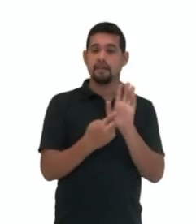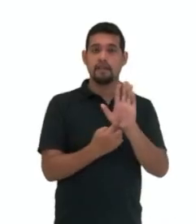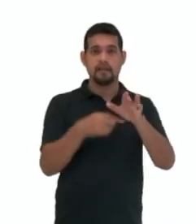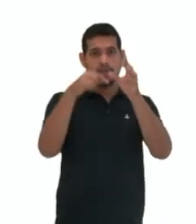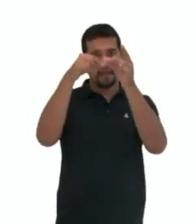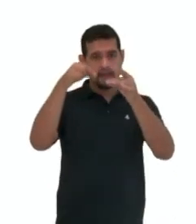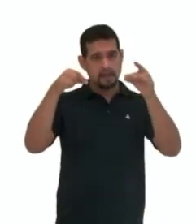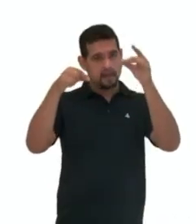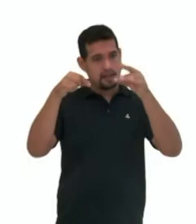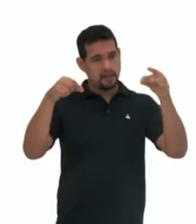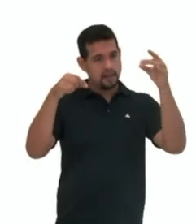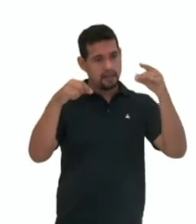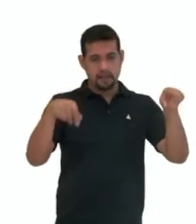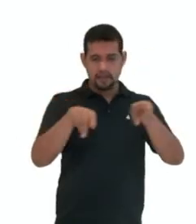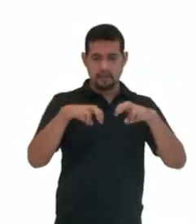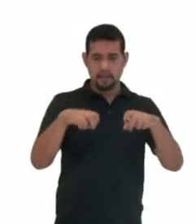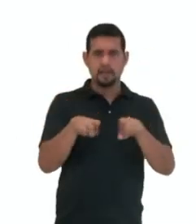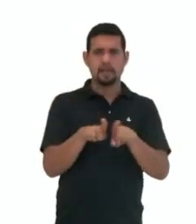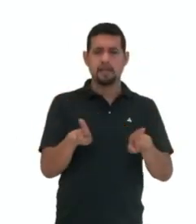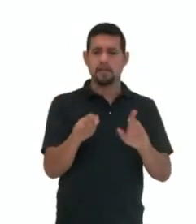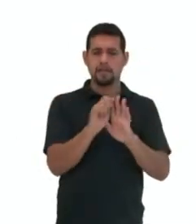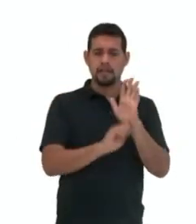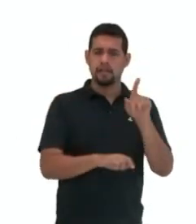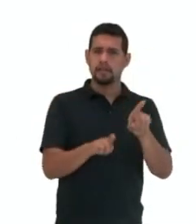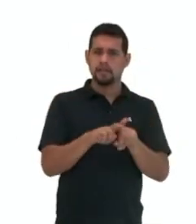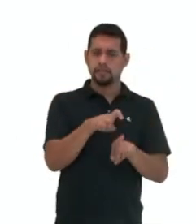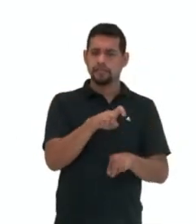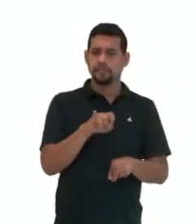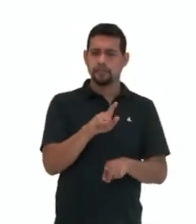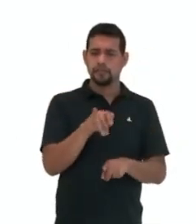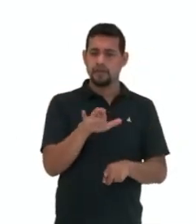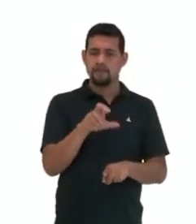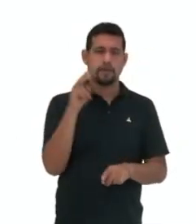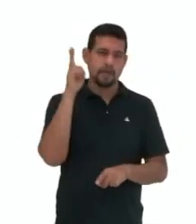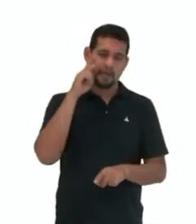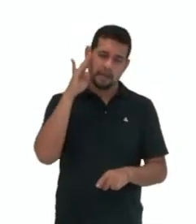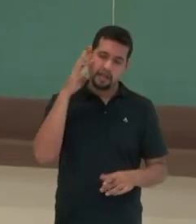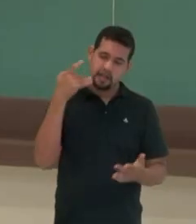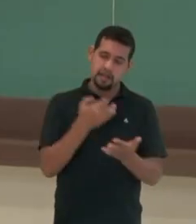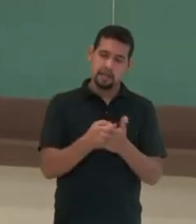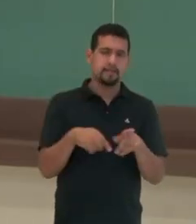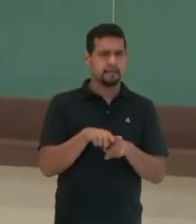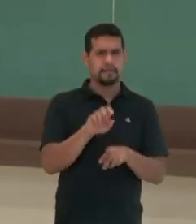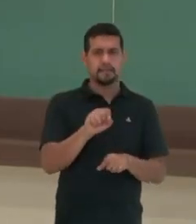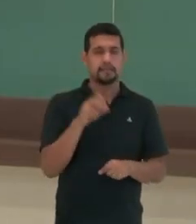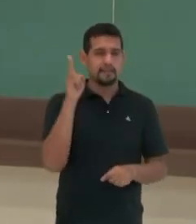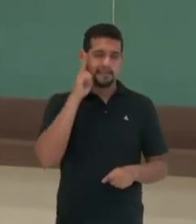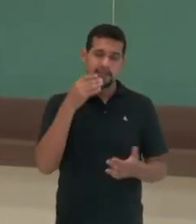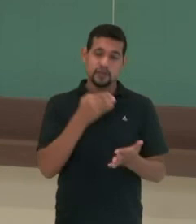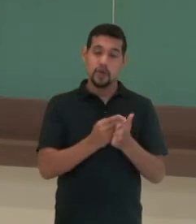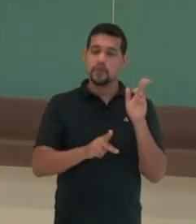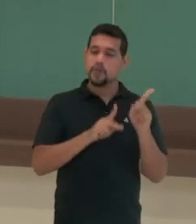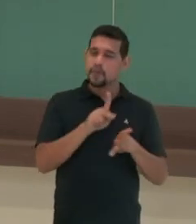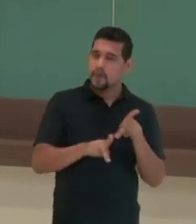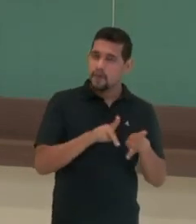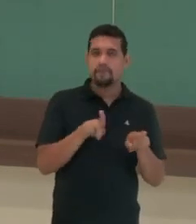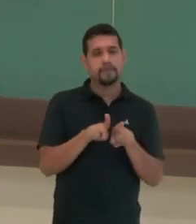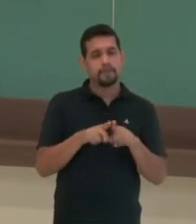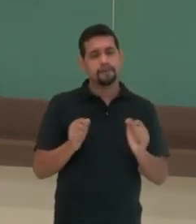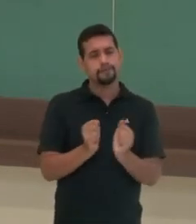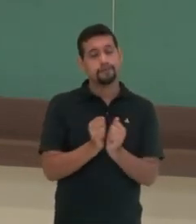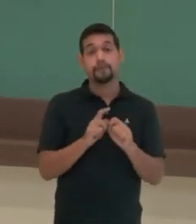varais, nas feiras e praças. Seus textos e xilogravuras contam as histórias, né? Então, histórias do povo para o